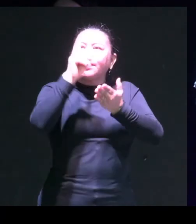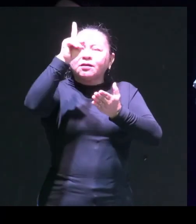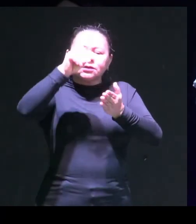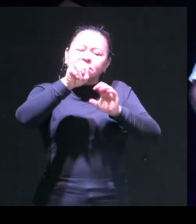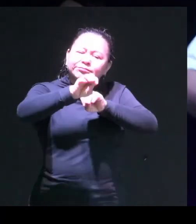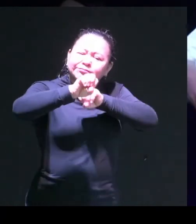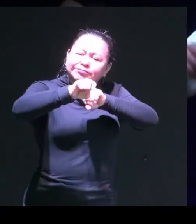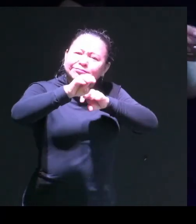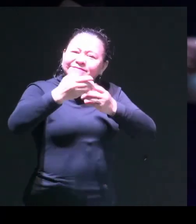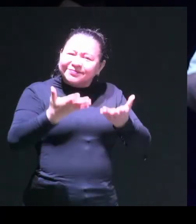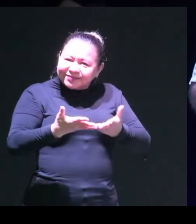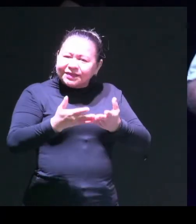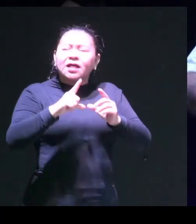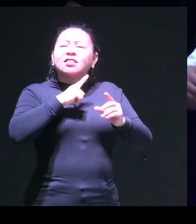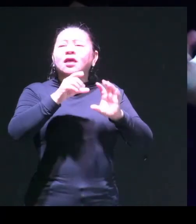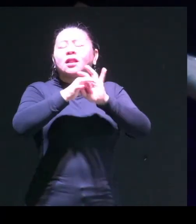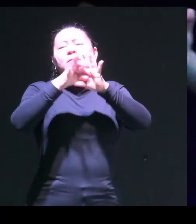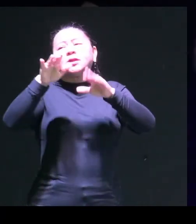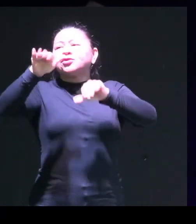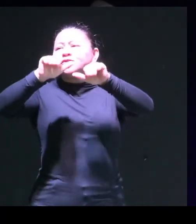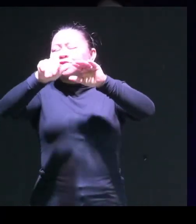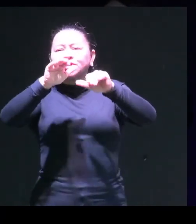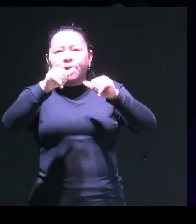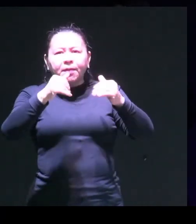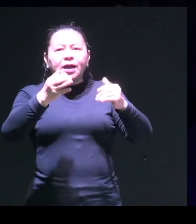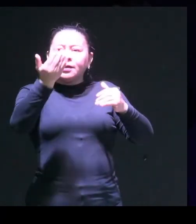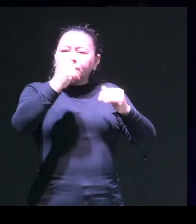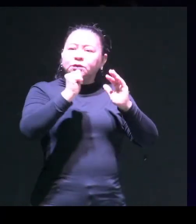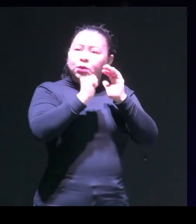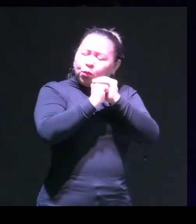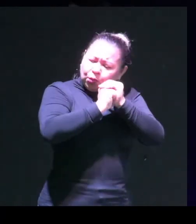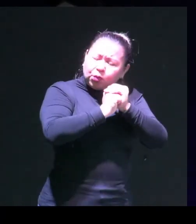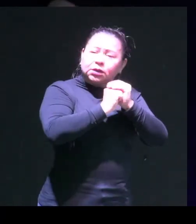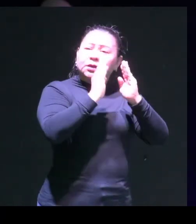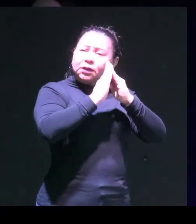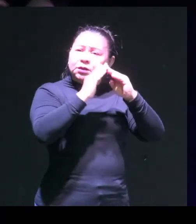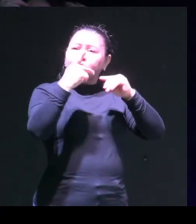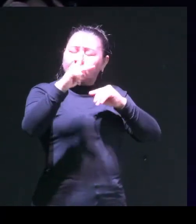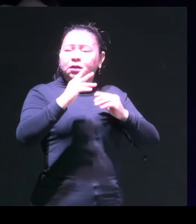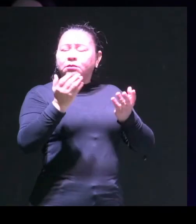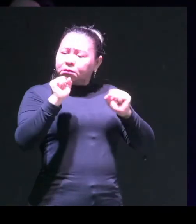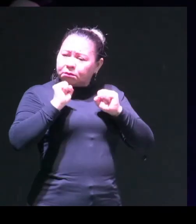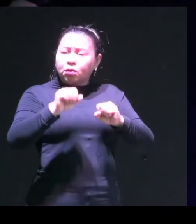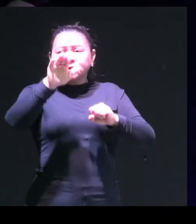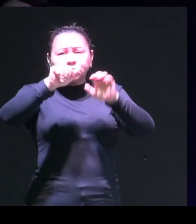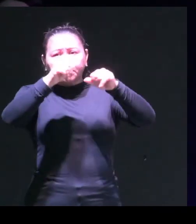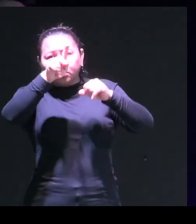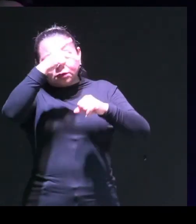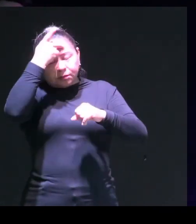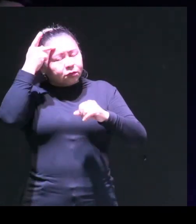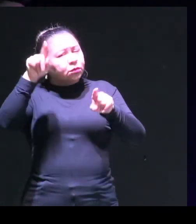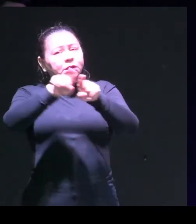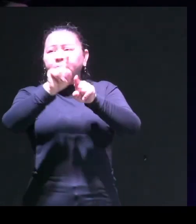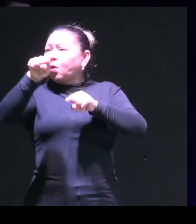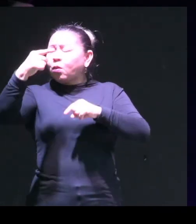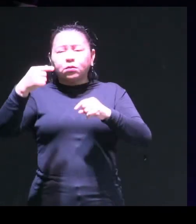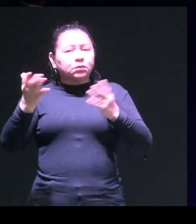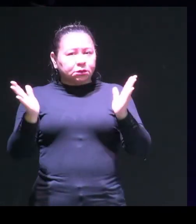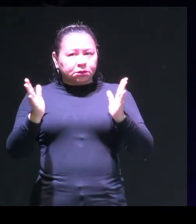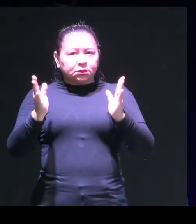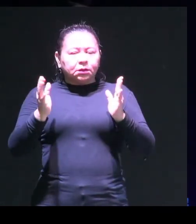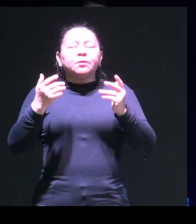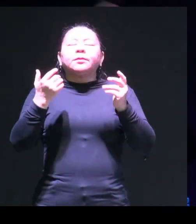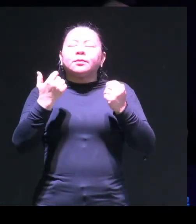bairro, que você tem a liberdade de chamar os irmãos para a sua casa e orar junto com eles, chamar outras pessoas também que não são crentes. Mas